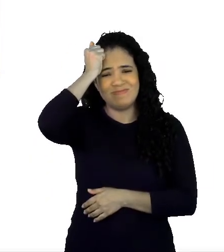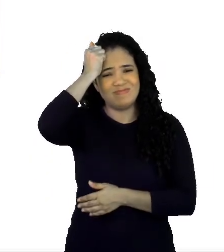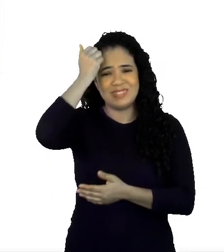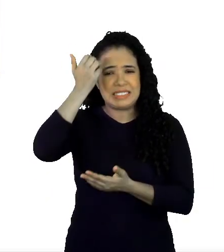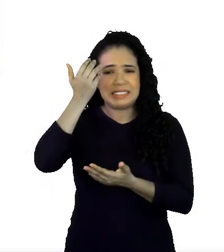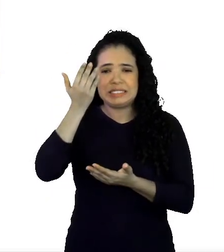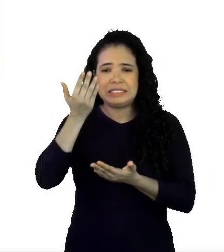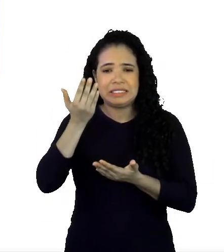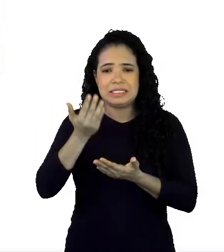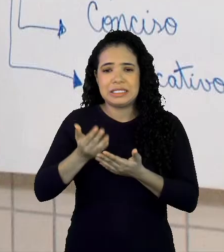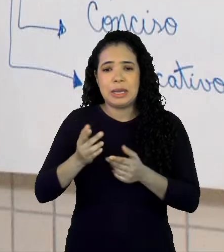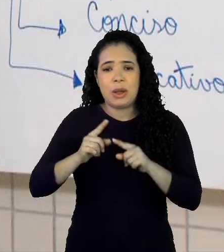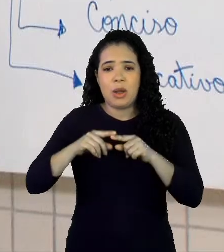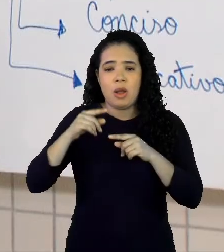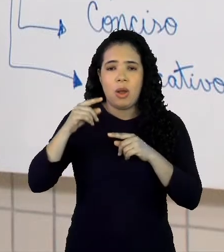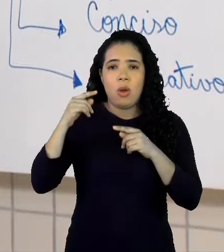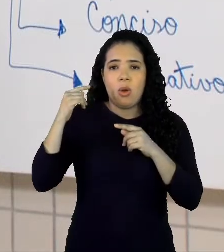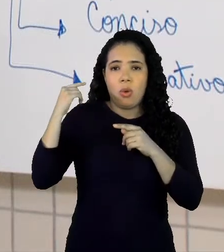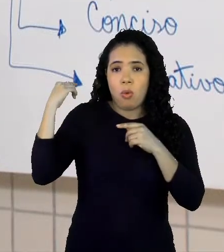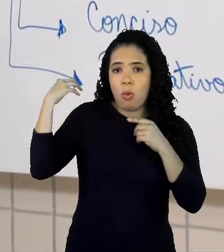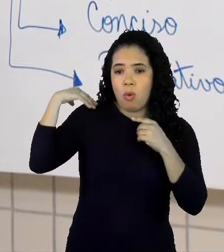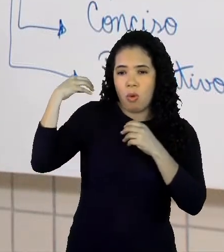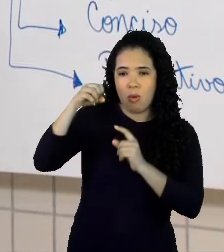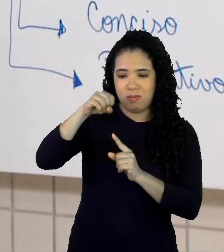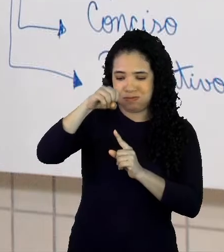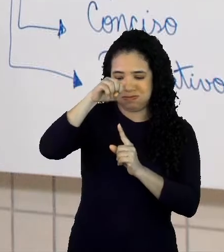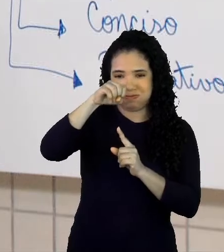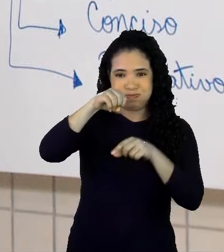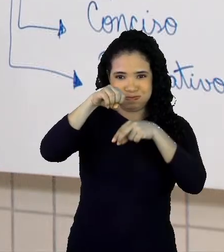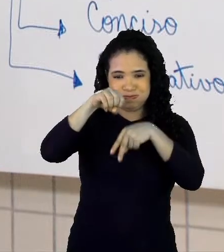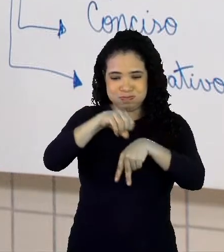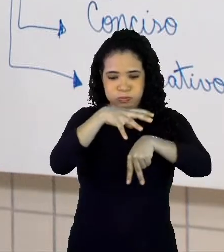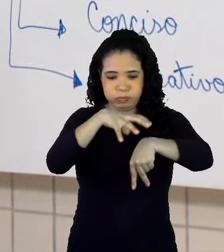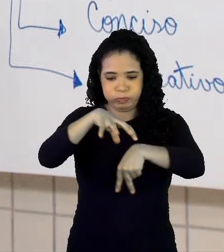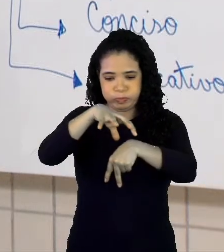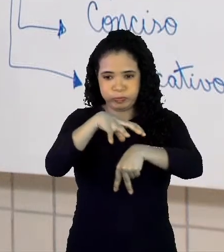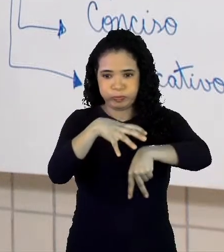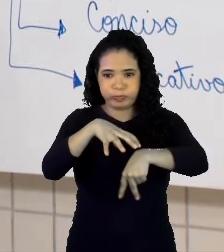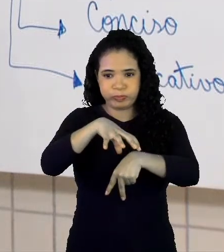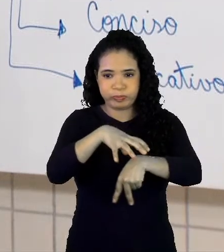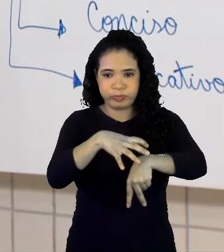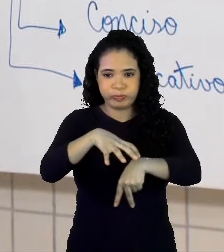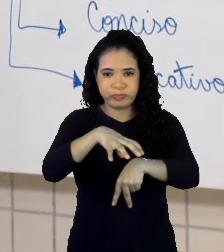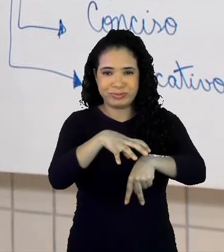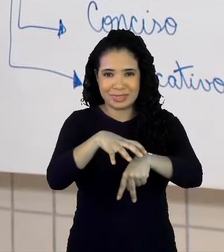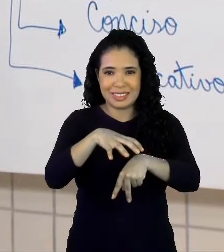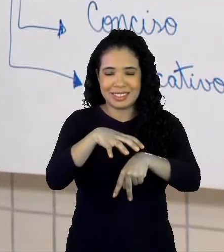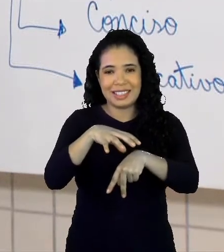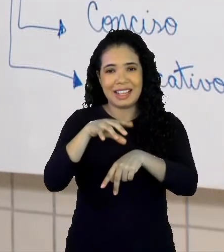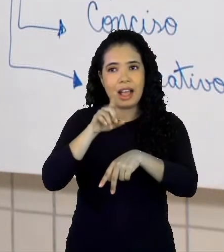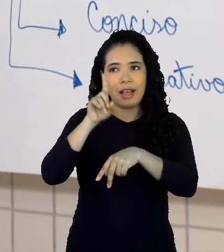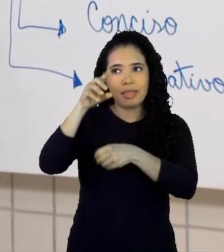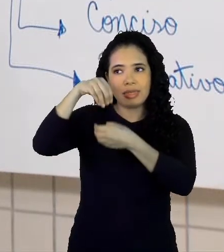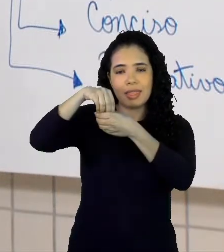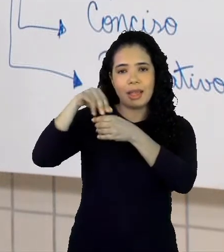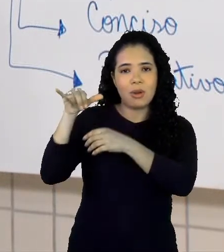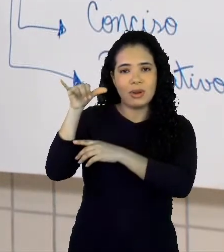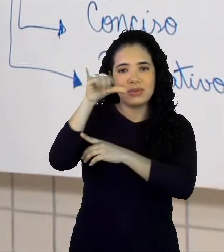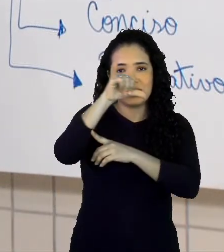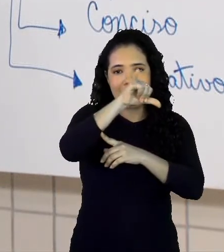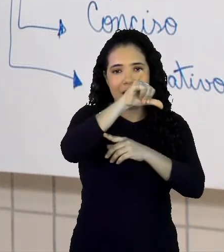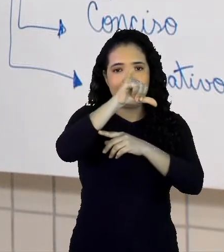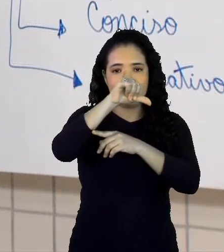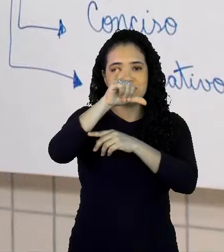avião. E bem curto também, né, 2 linhas, e aí tem uma perguntinha sobre